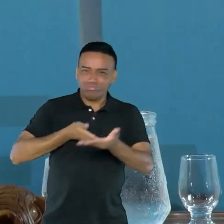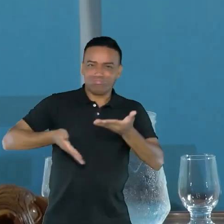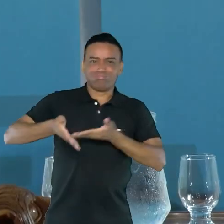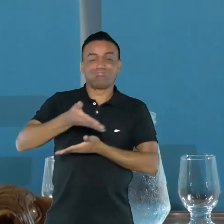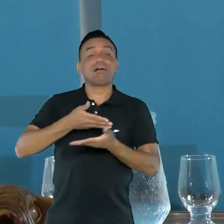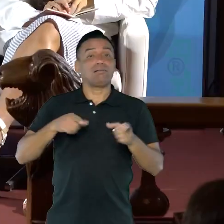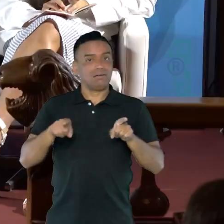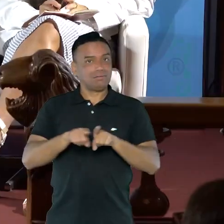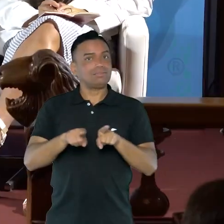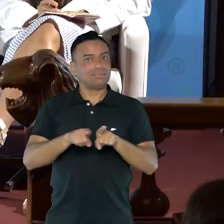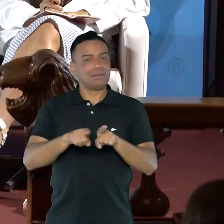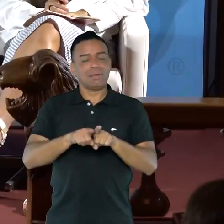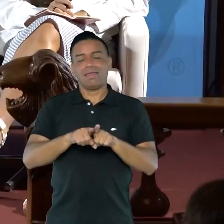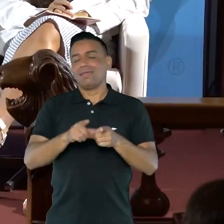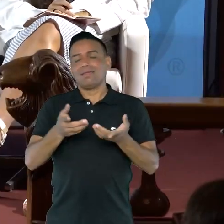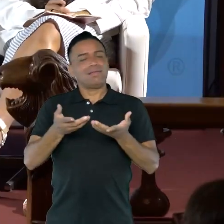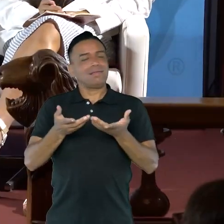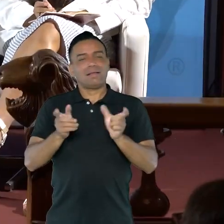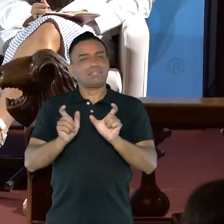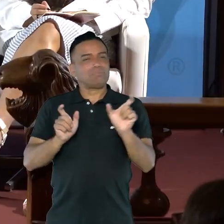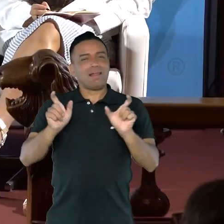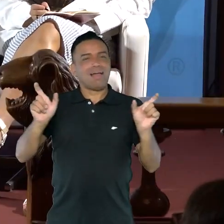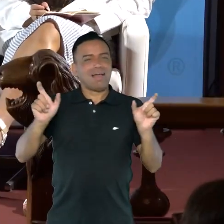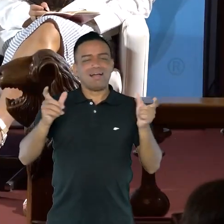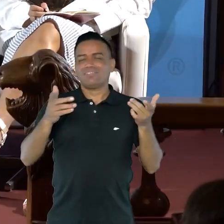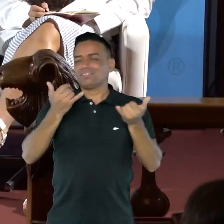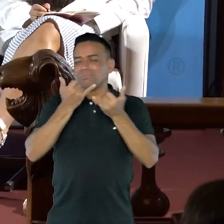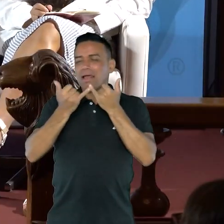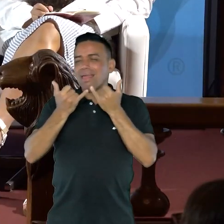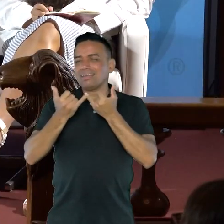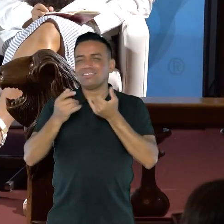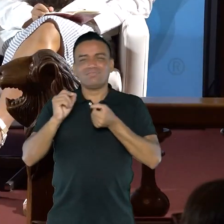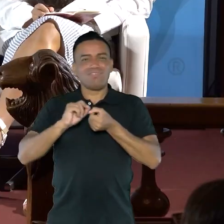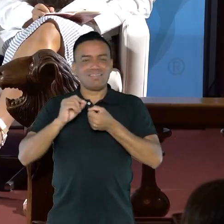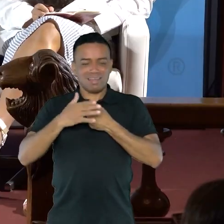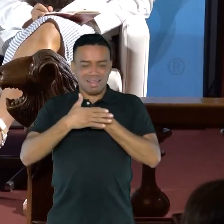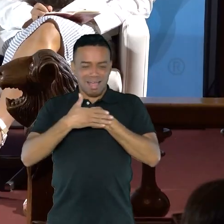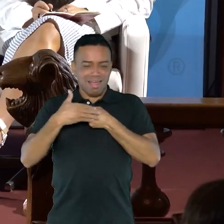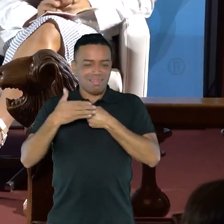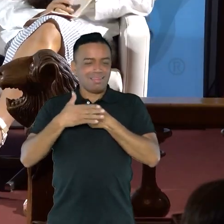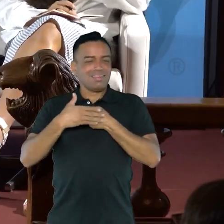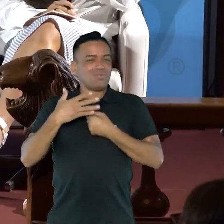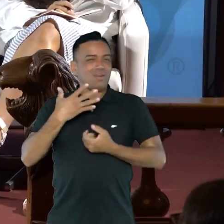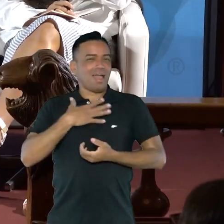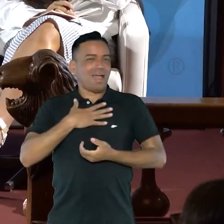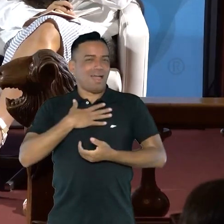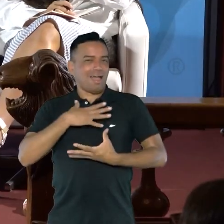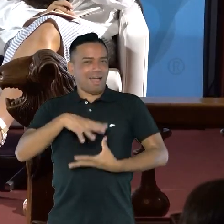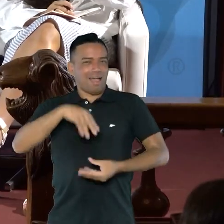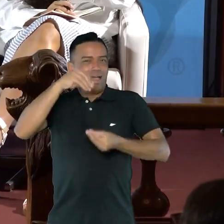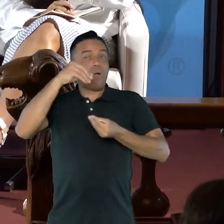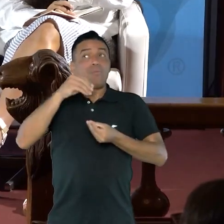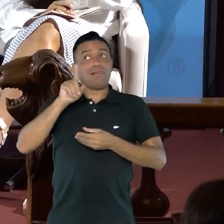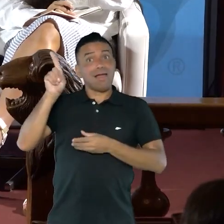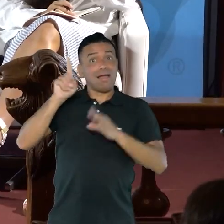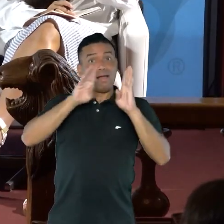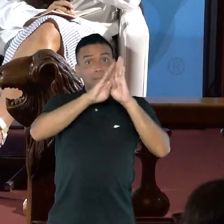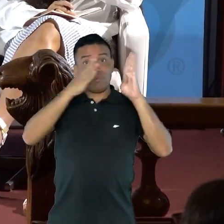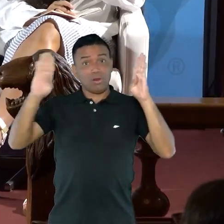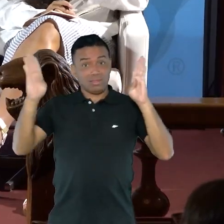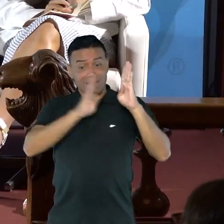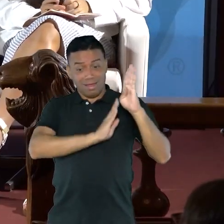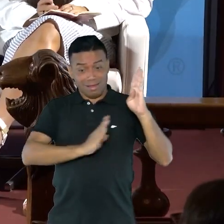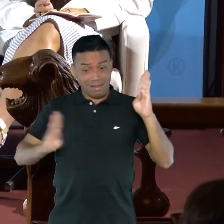também traz um abraço nas palavras, como em algum momento ontem ela nos disse lá na Biblioteca Pública